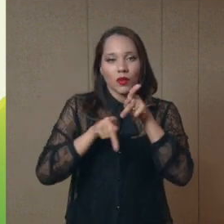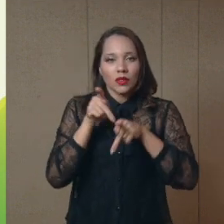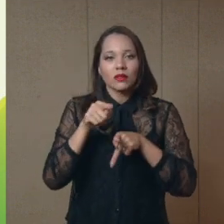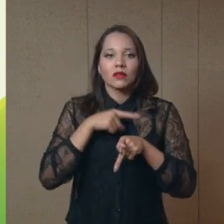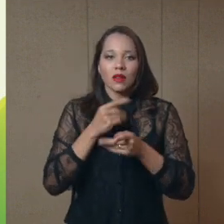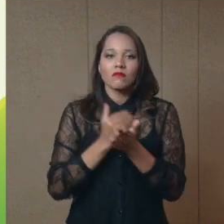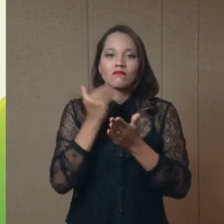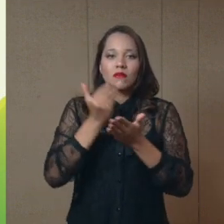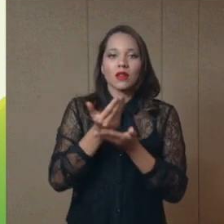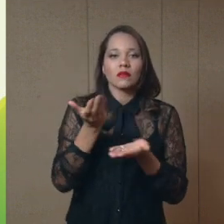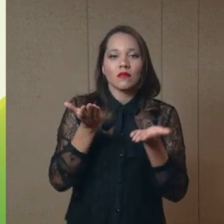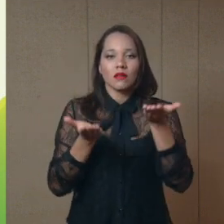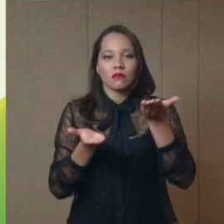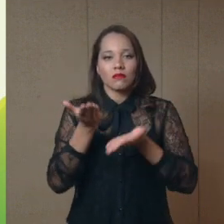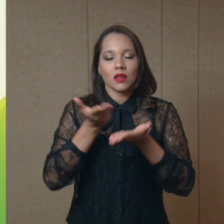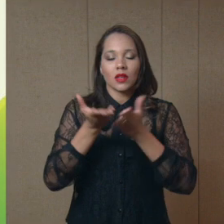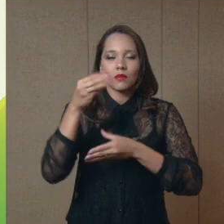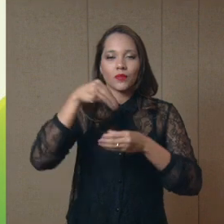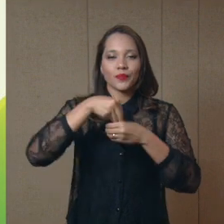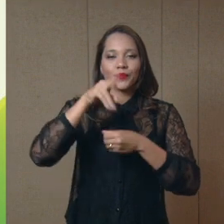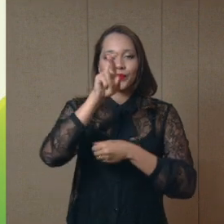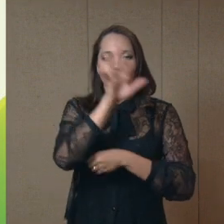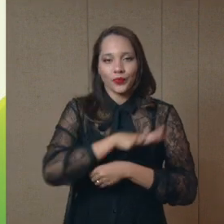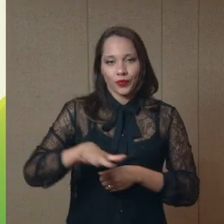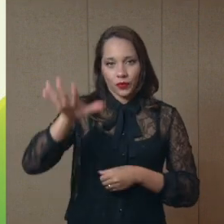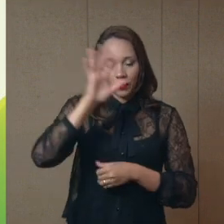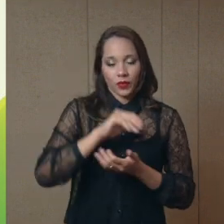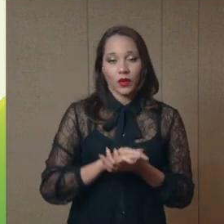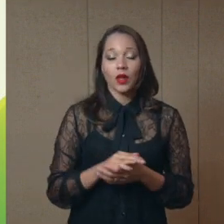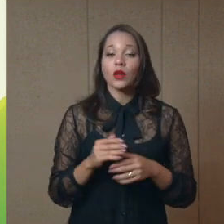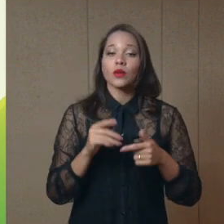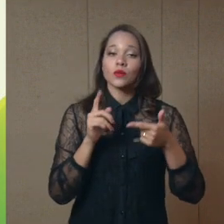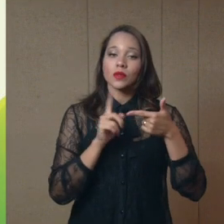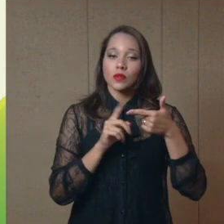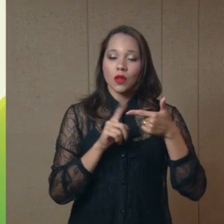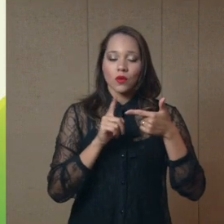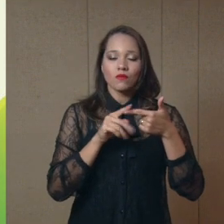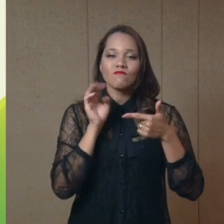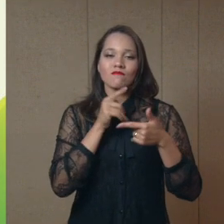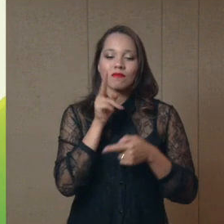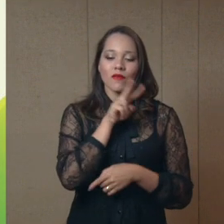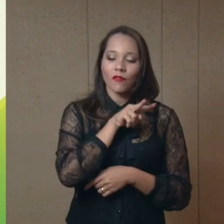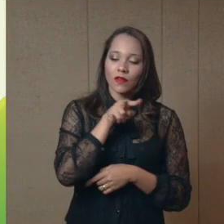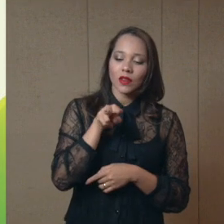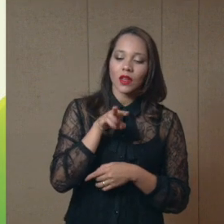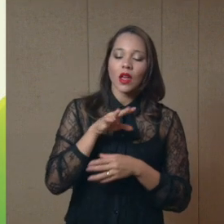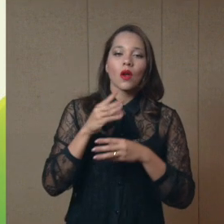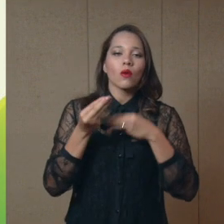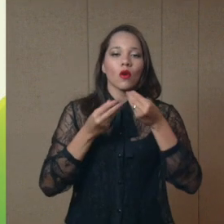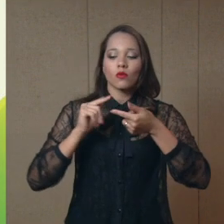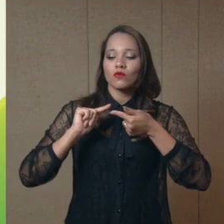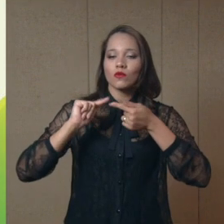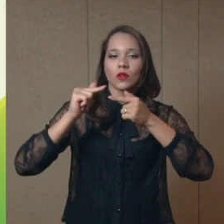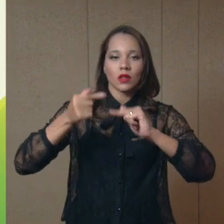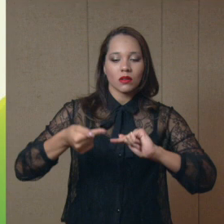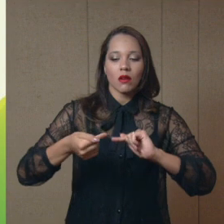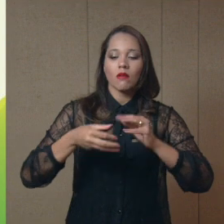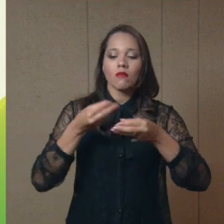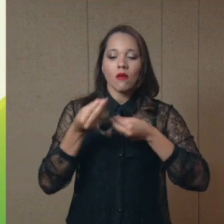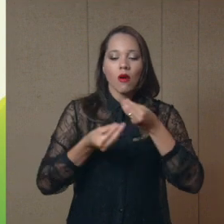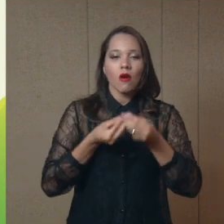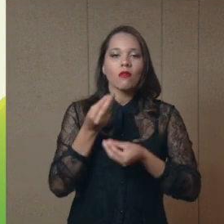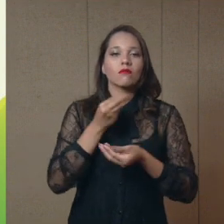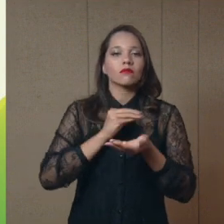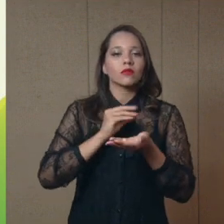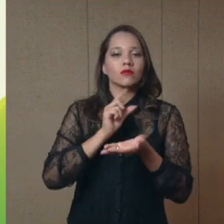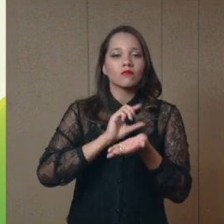mais equilibrada em todo o território nacional não um segundo objetivo é olhar também a geração e de renda e